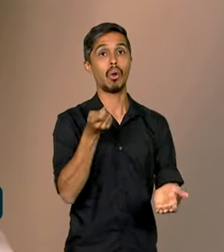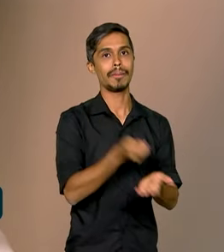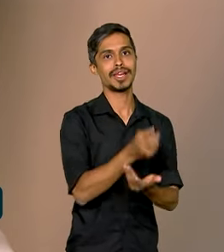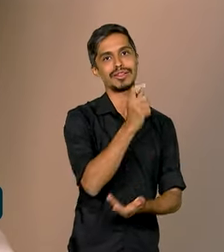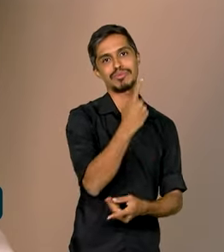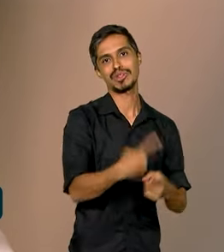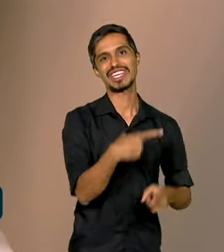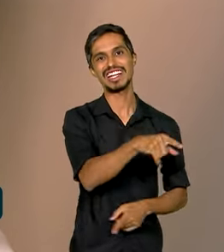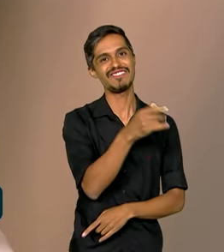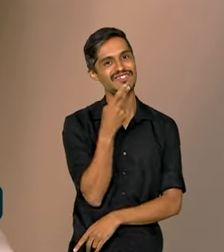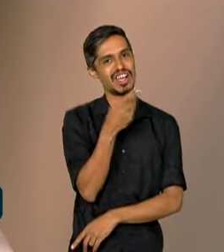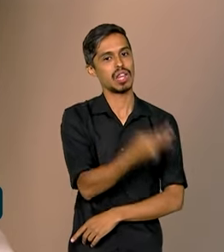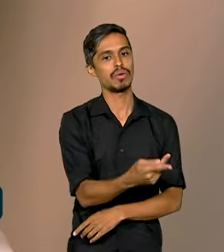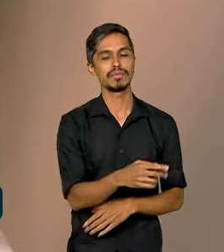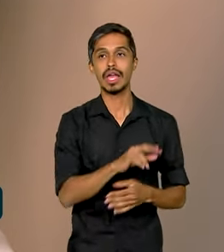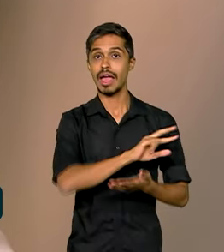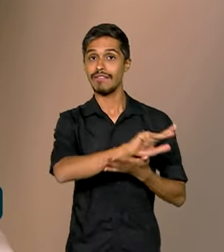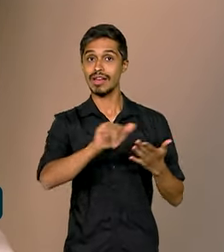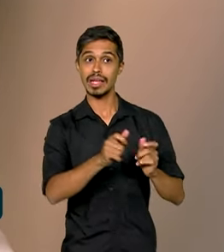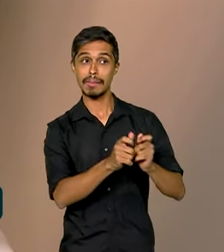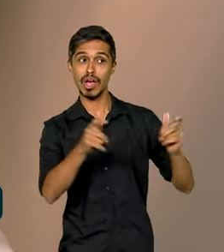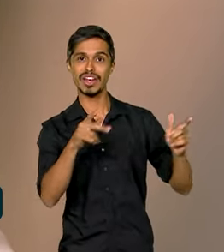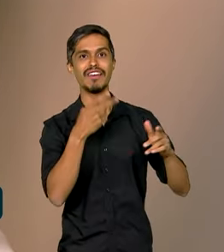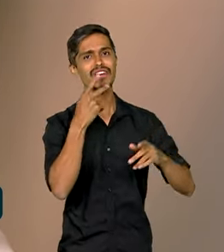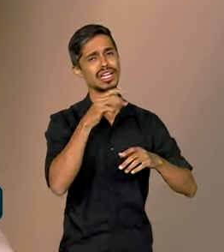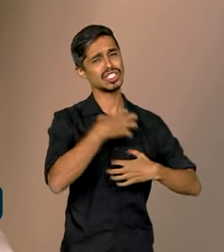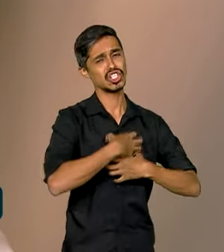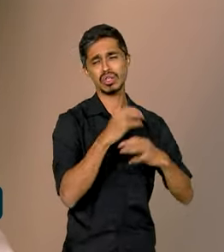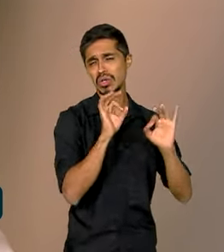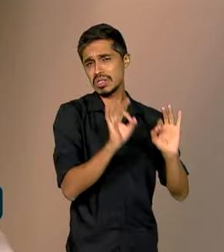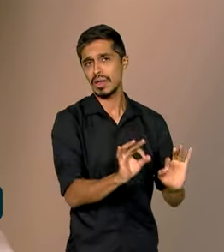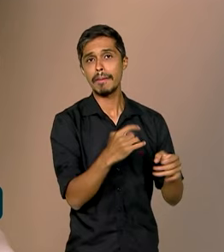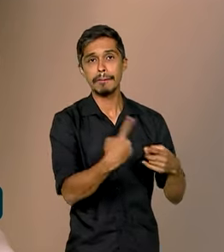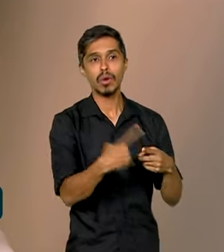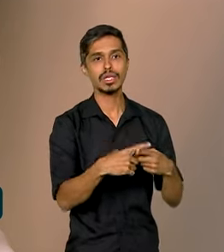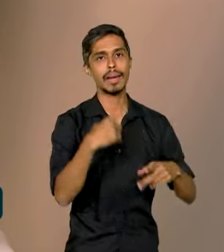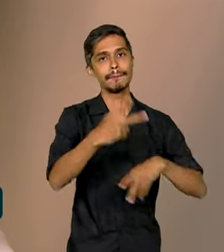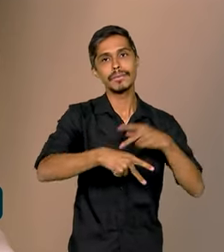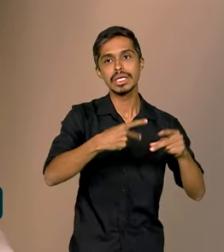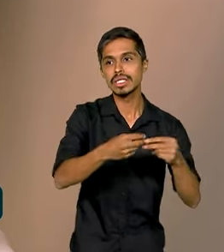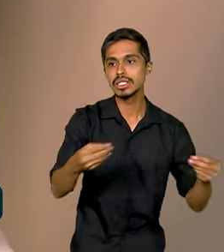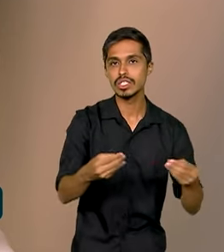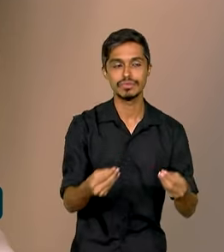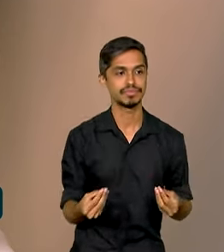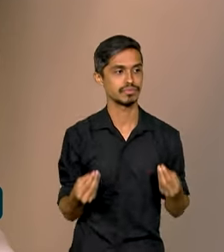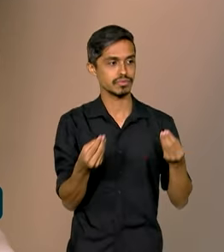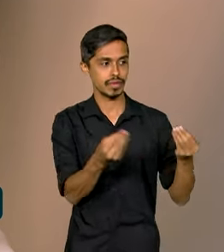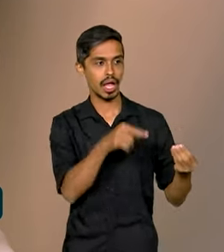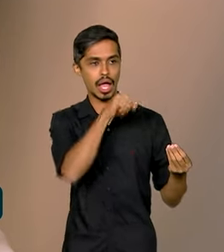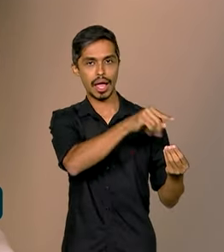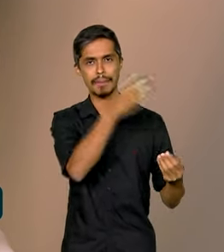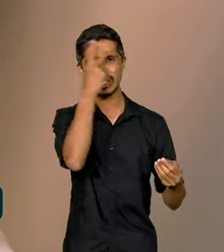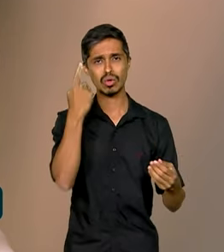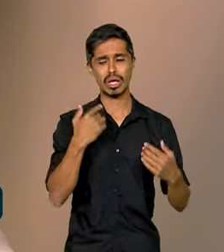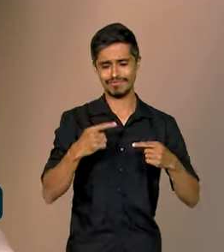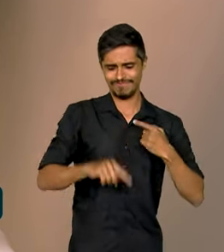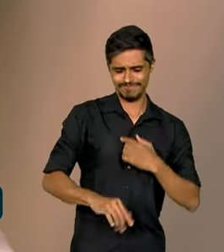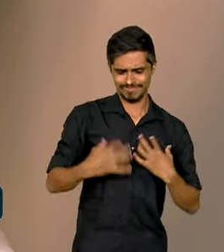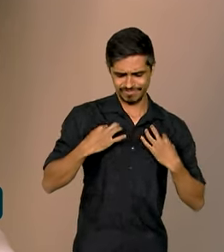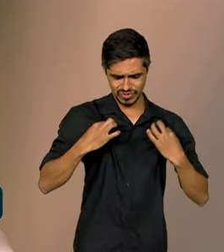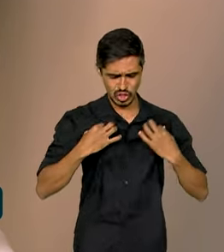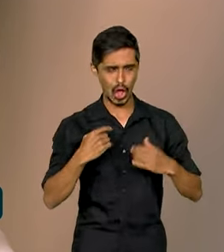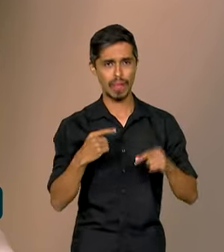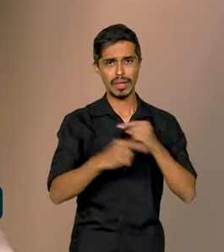da da das lojas procede dessa forma né até porque tá se presenteando aquele presente pode não servir pode não ser do